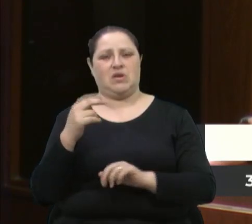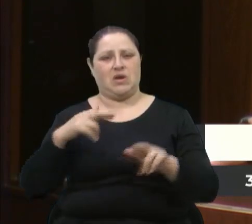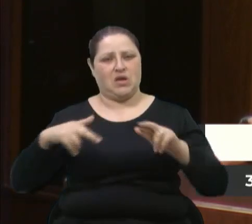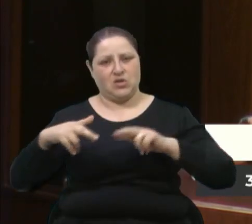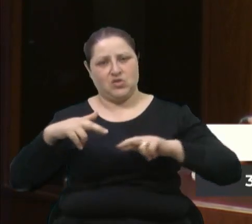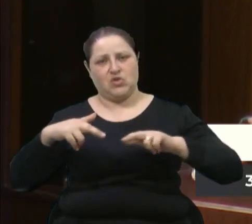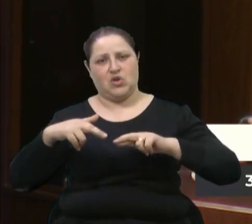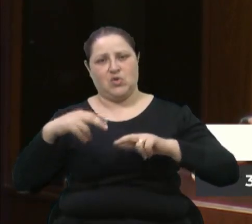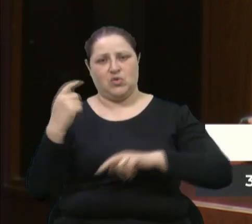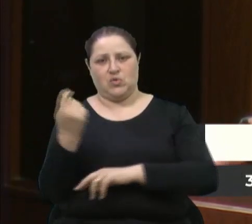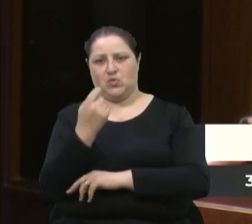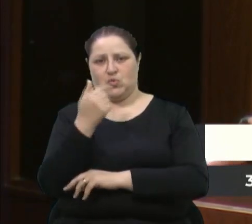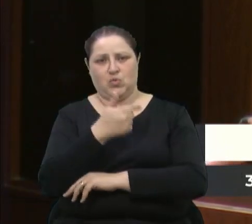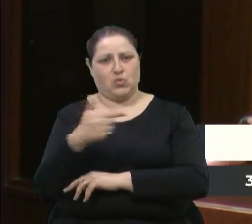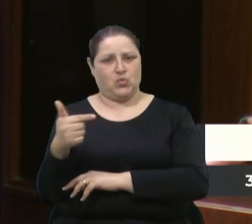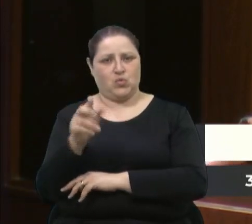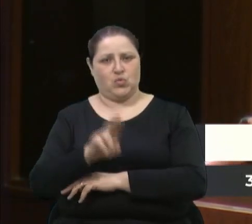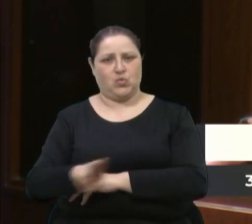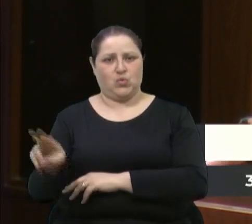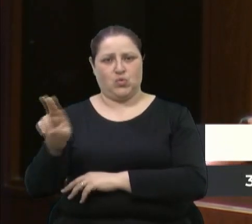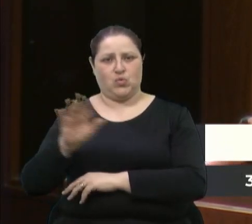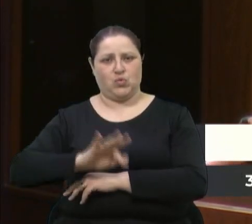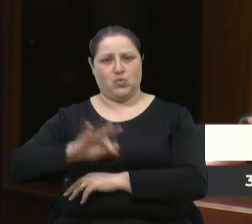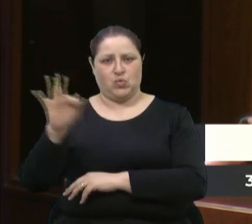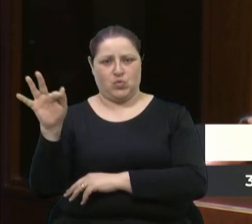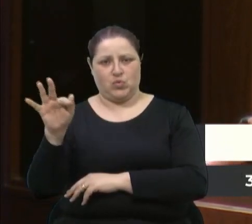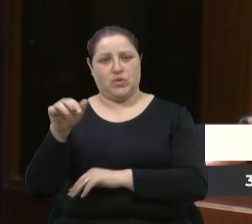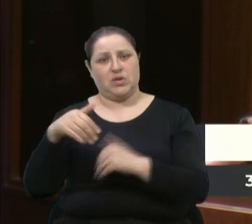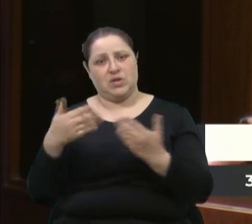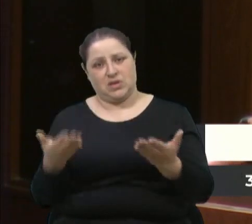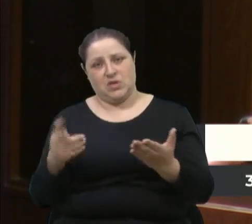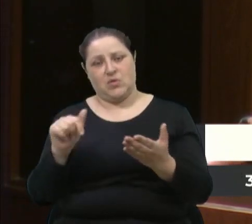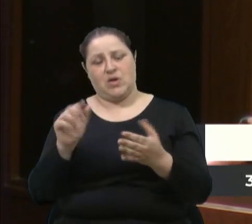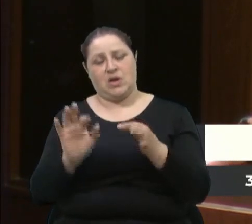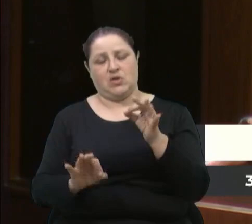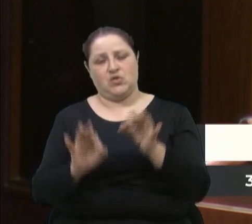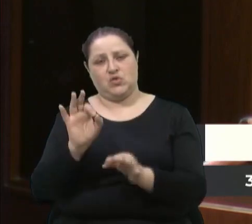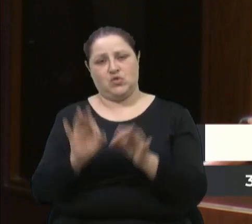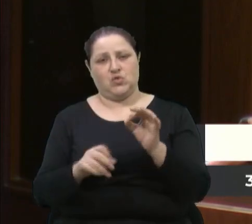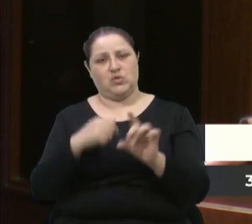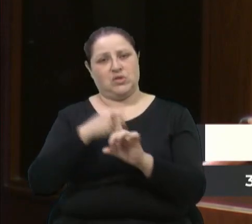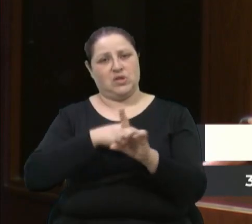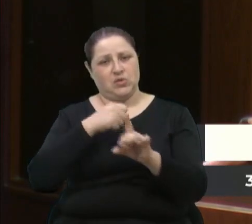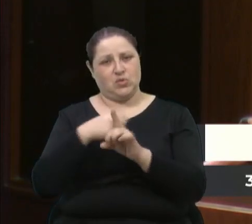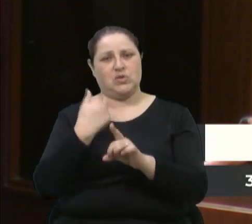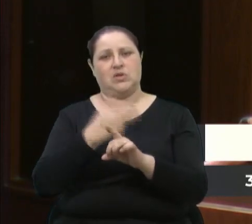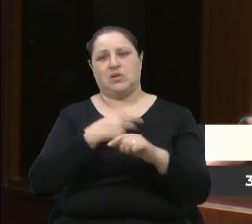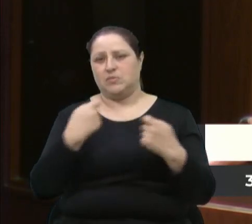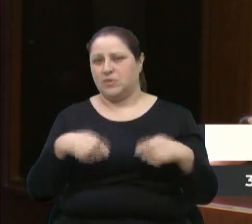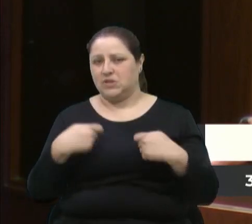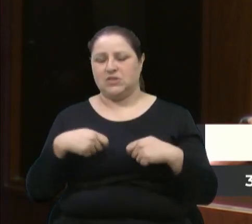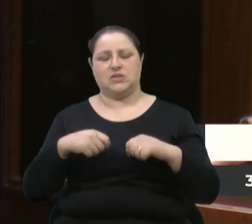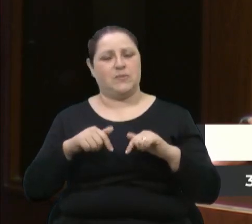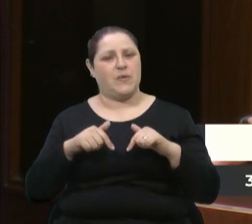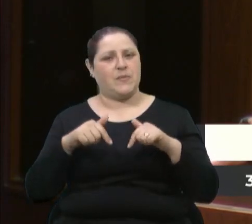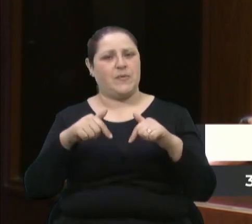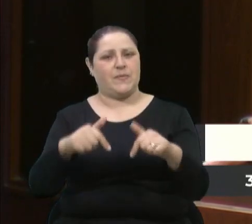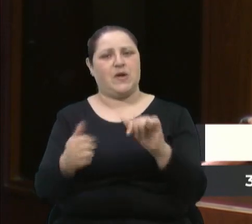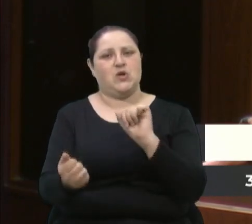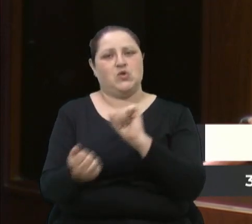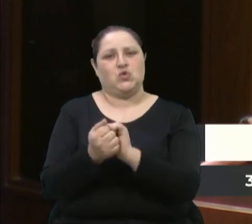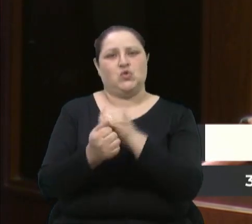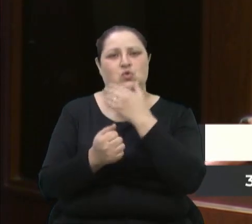que não tem universidade federal. Então, é uma justa luta que nós temos que travar juntos e